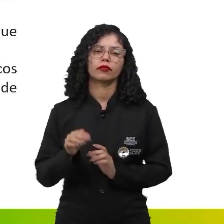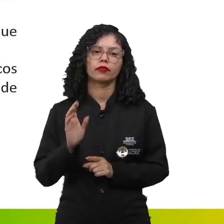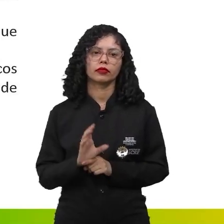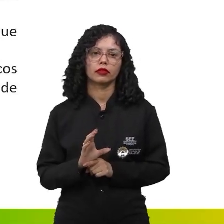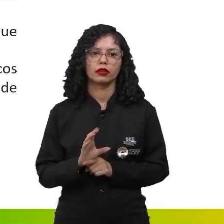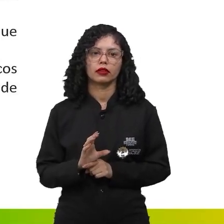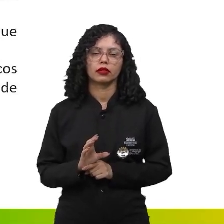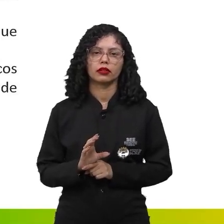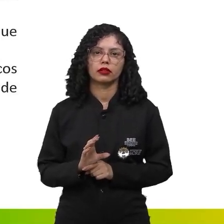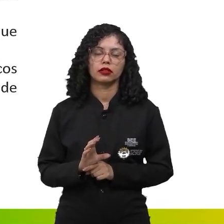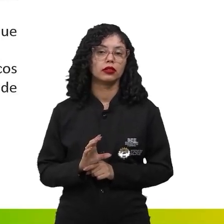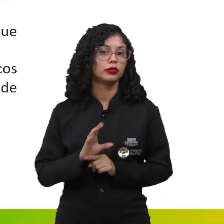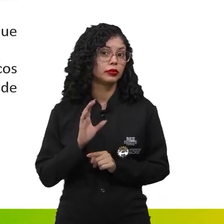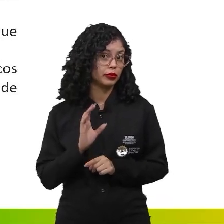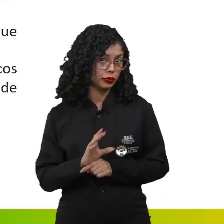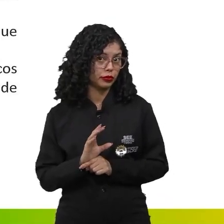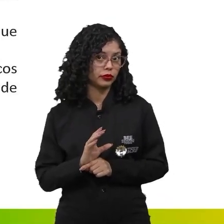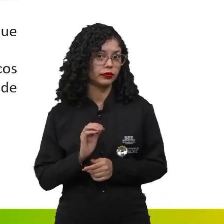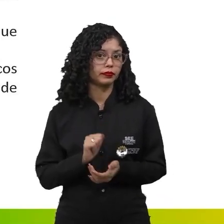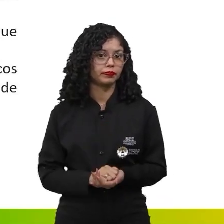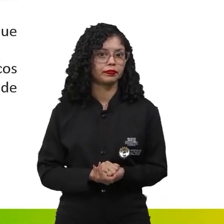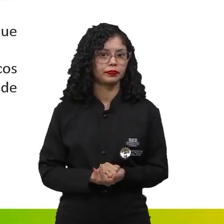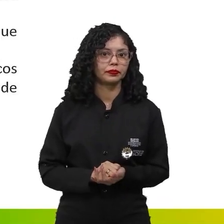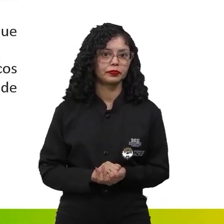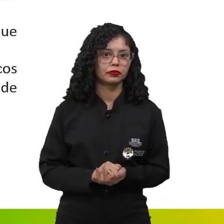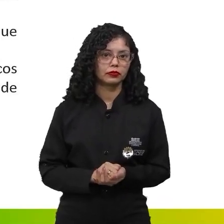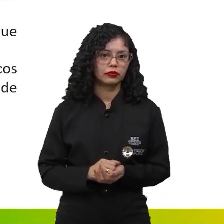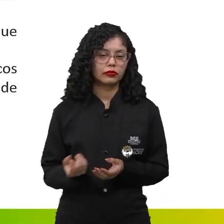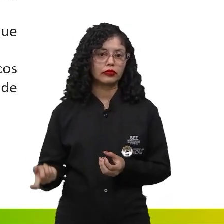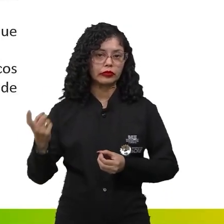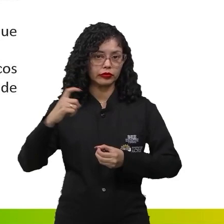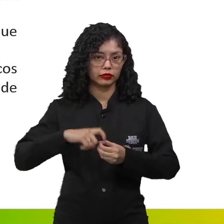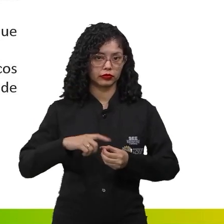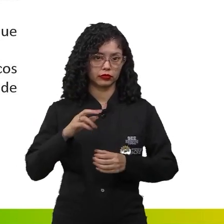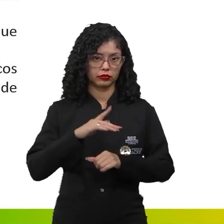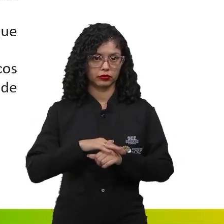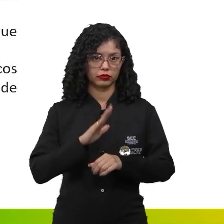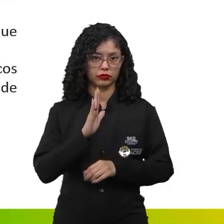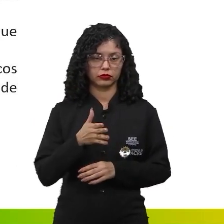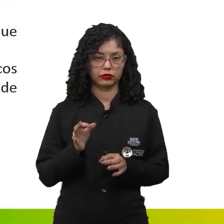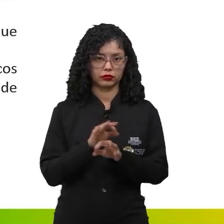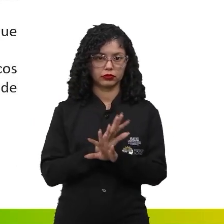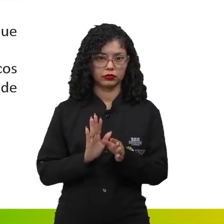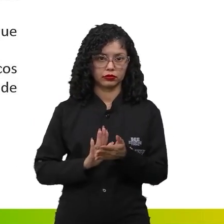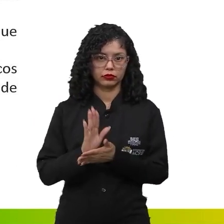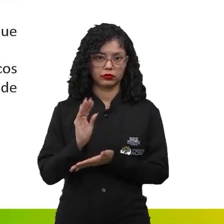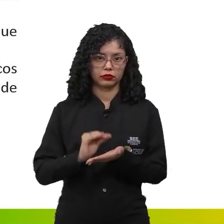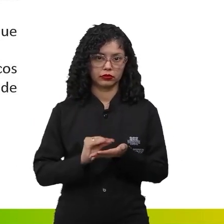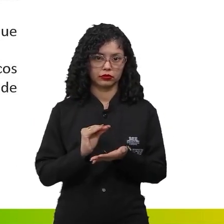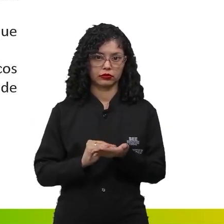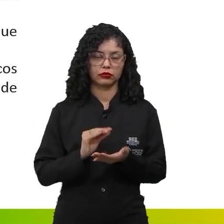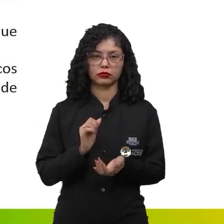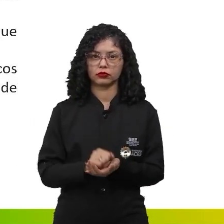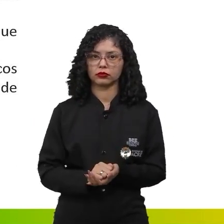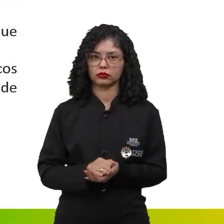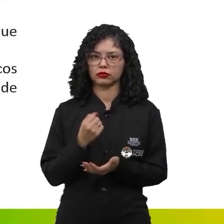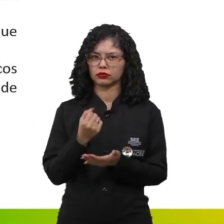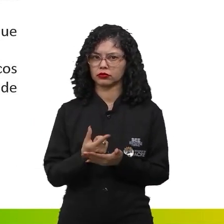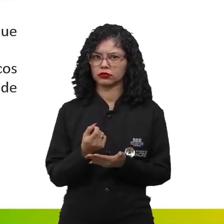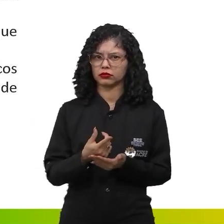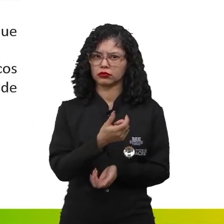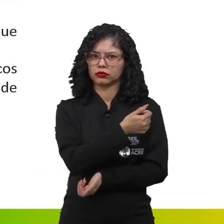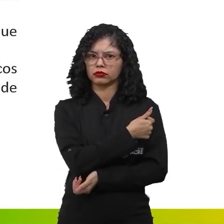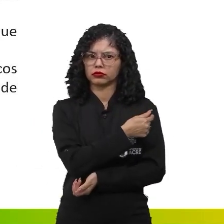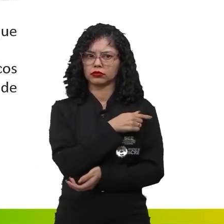falando disso. Então, não é essa a questão. C. A reintrodução de doenças já erradicadas decorre da falta de